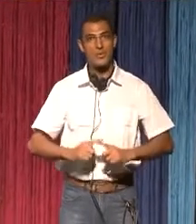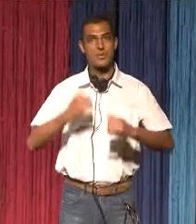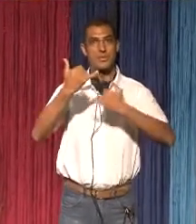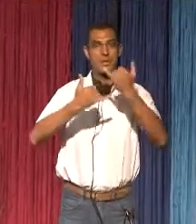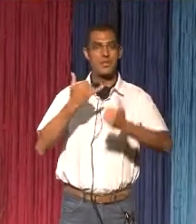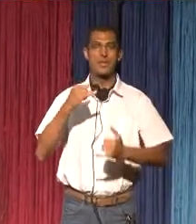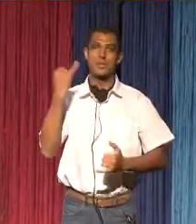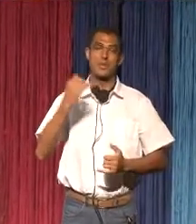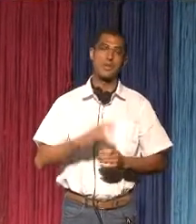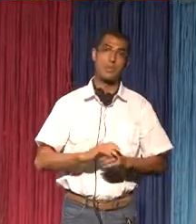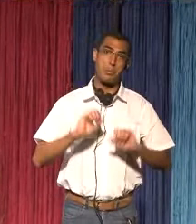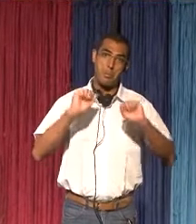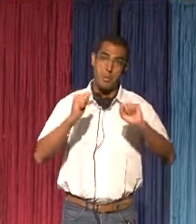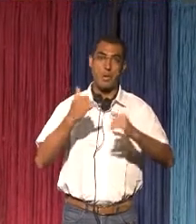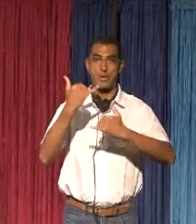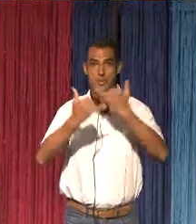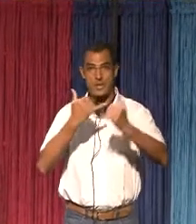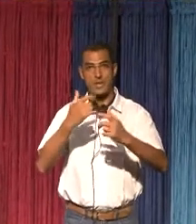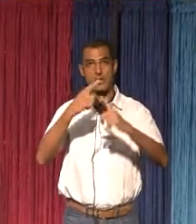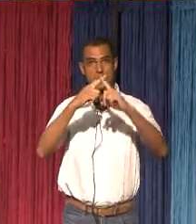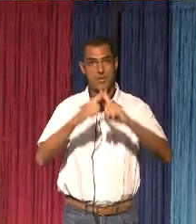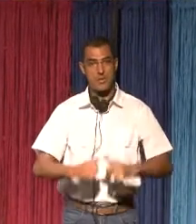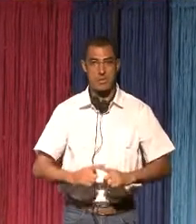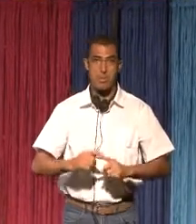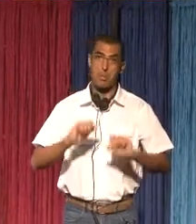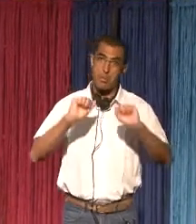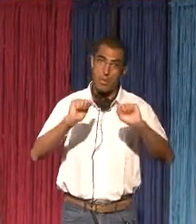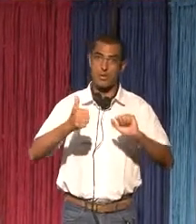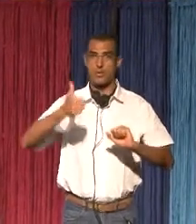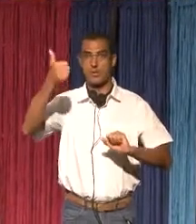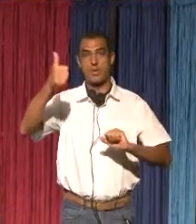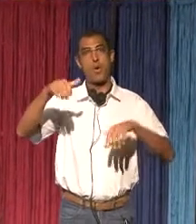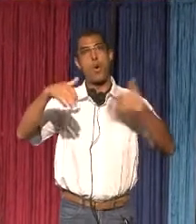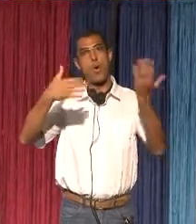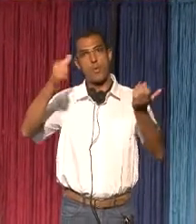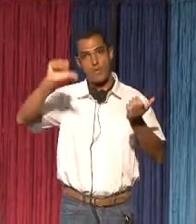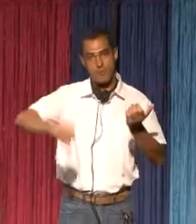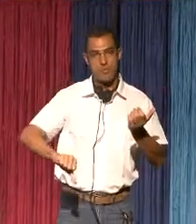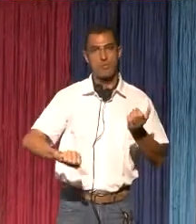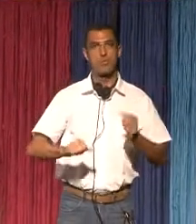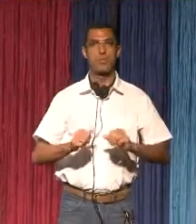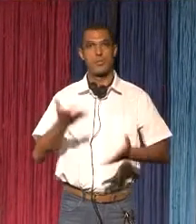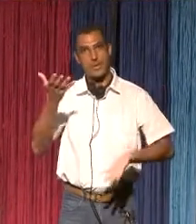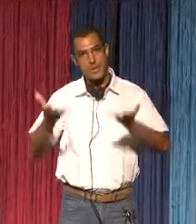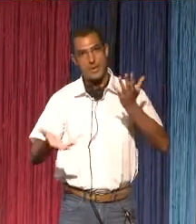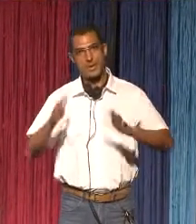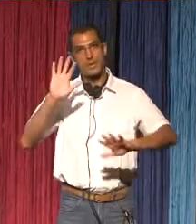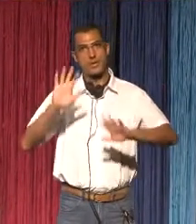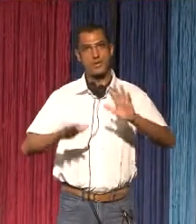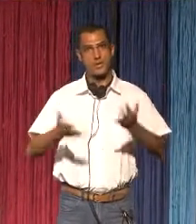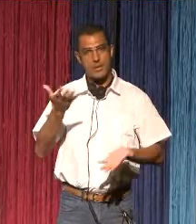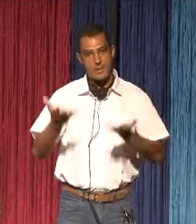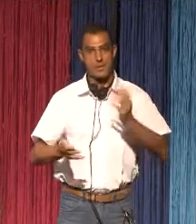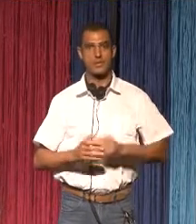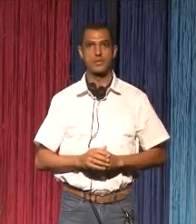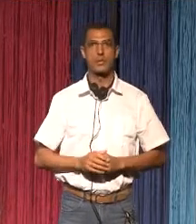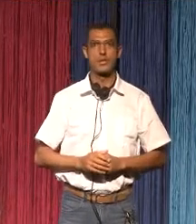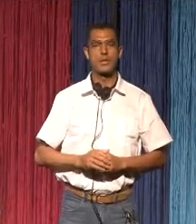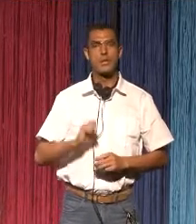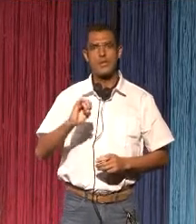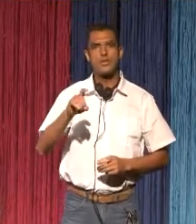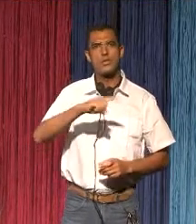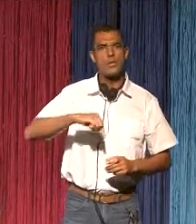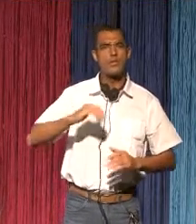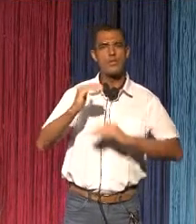ser positivo ou negativo, depende das circunstâncias da sua expressão, né? Então, quem fala em desenvolvimento integral, fala em